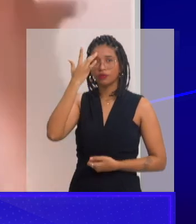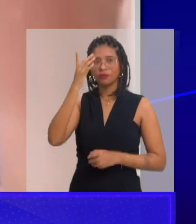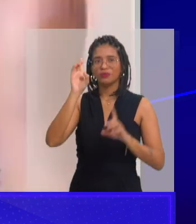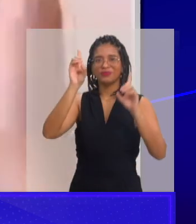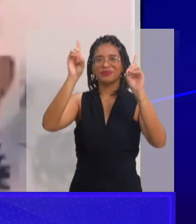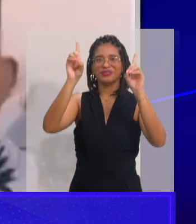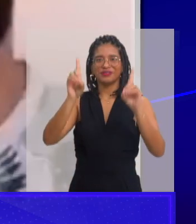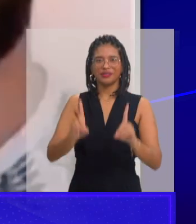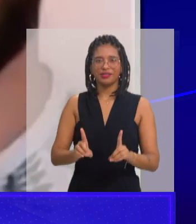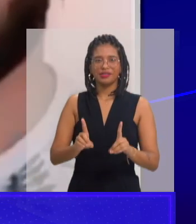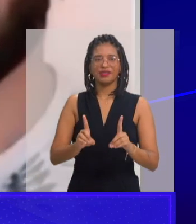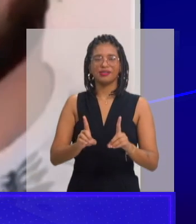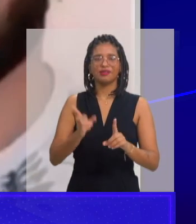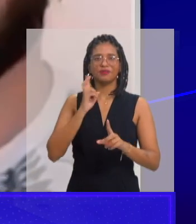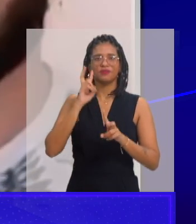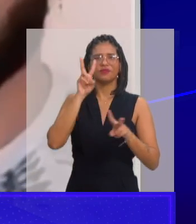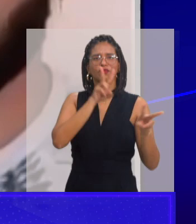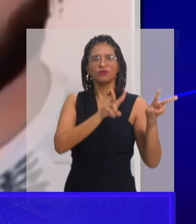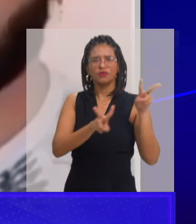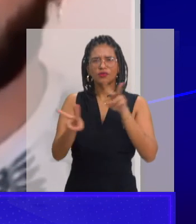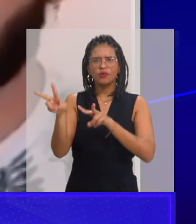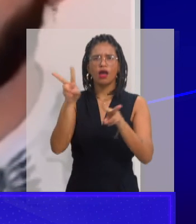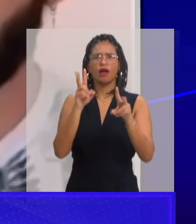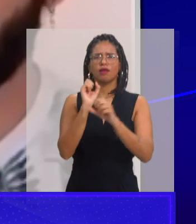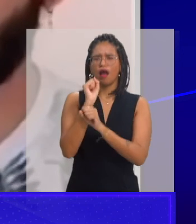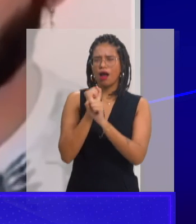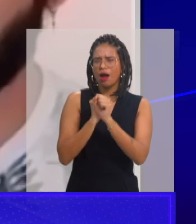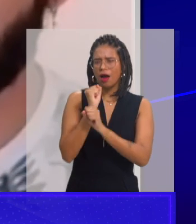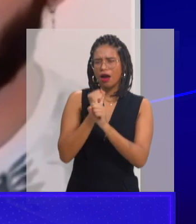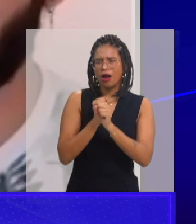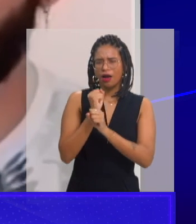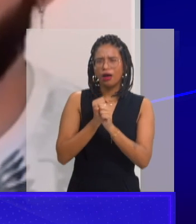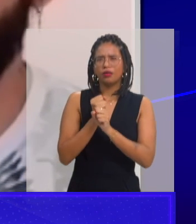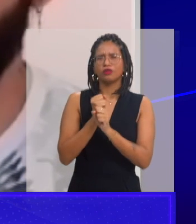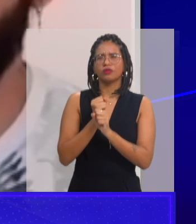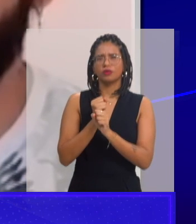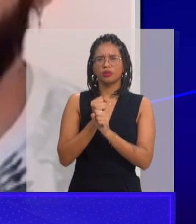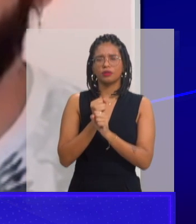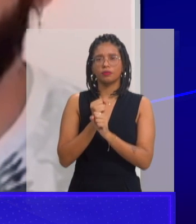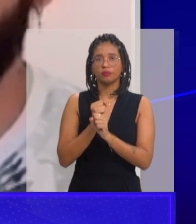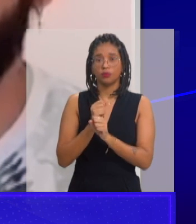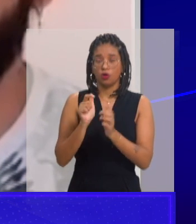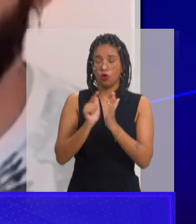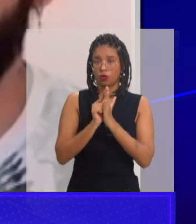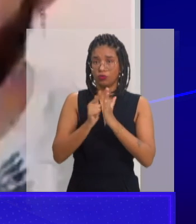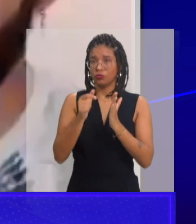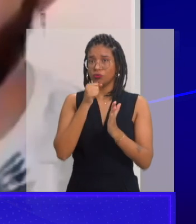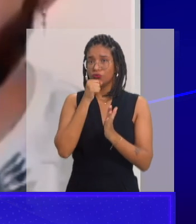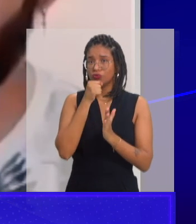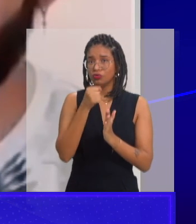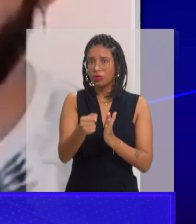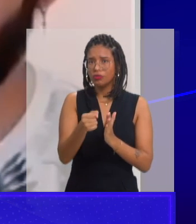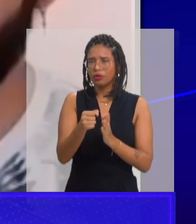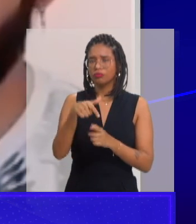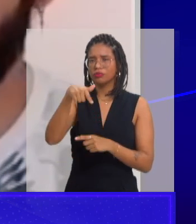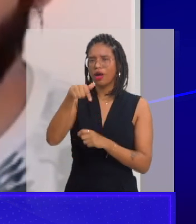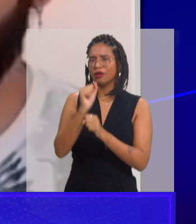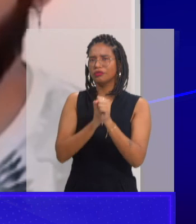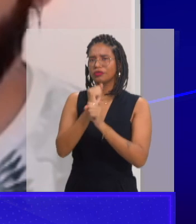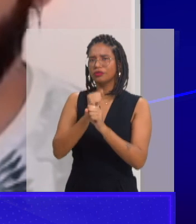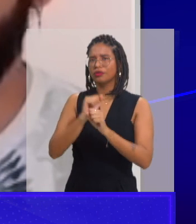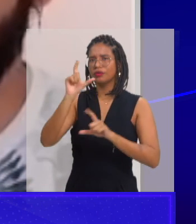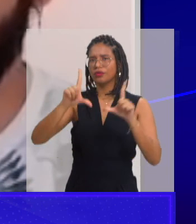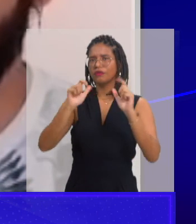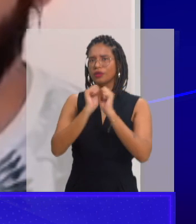deficiência visual há muitos e muitos anos. Exerço essa função como jornalista há mais de 7 anos aqui na